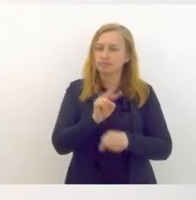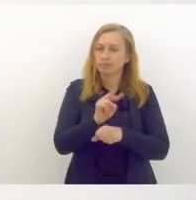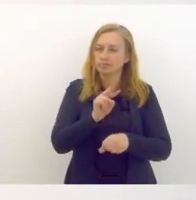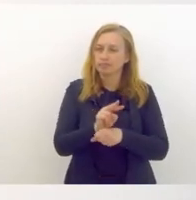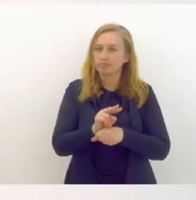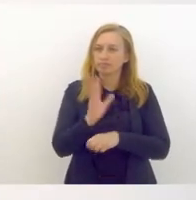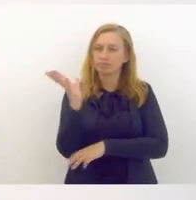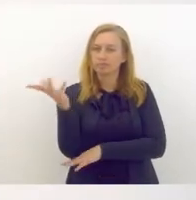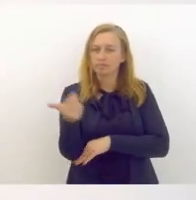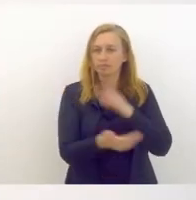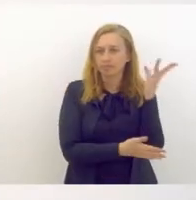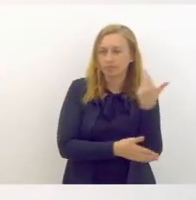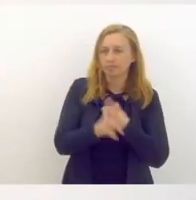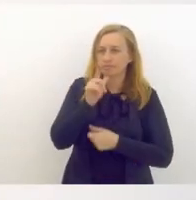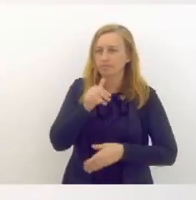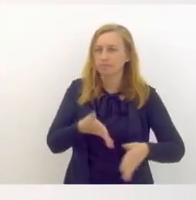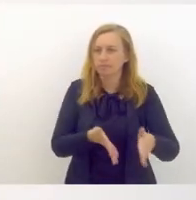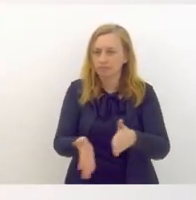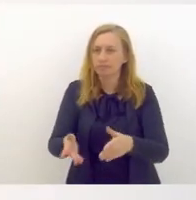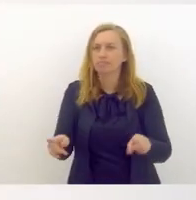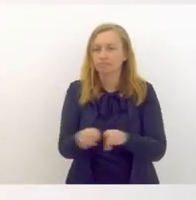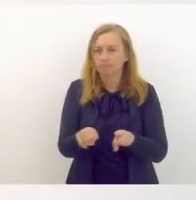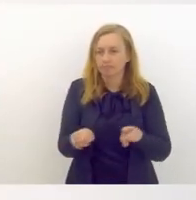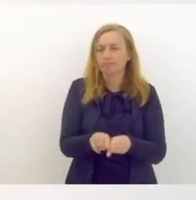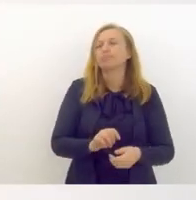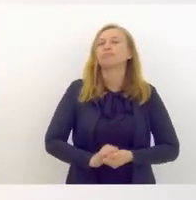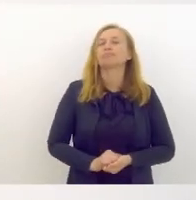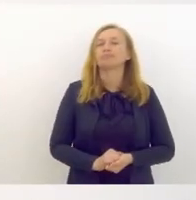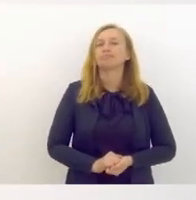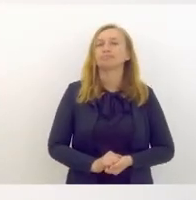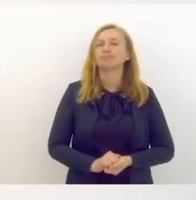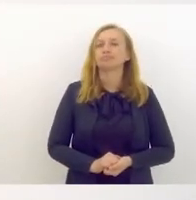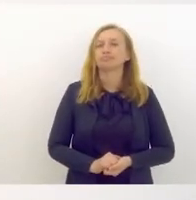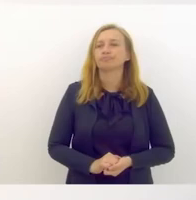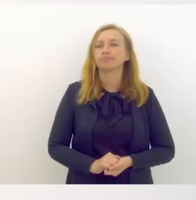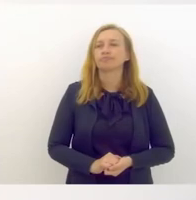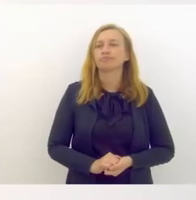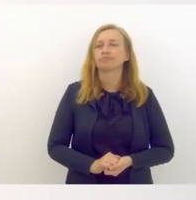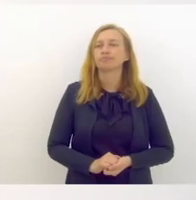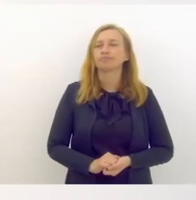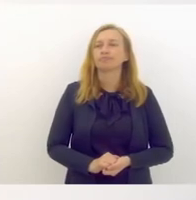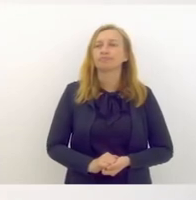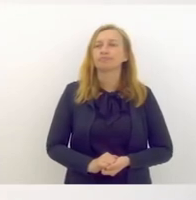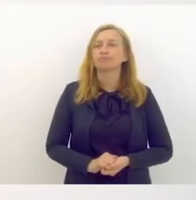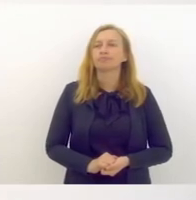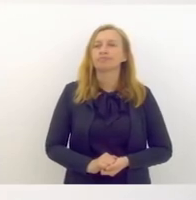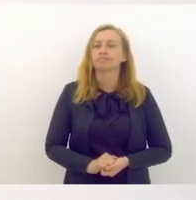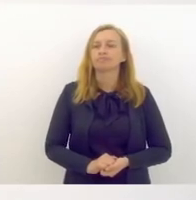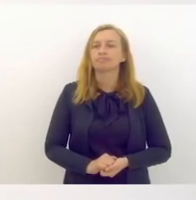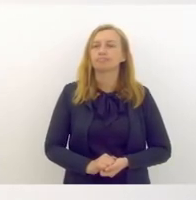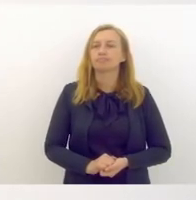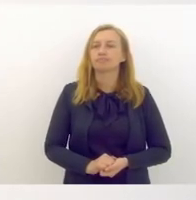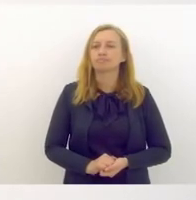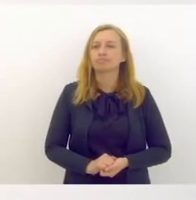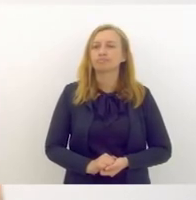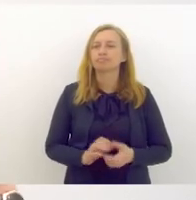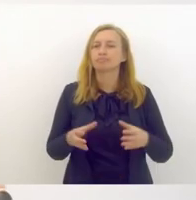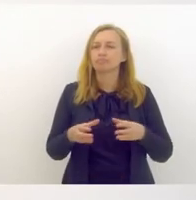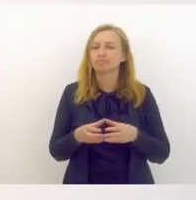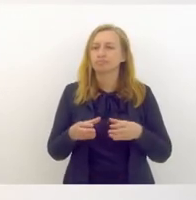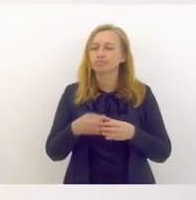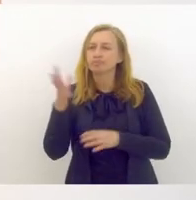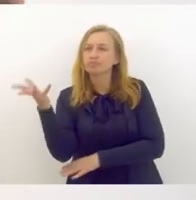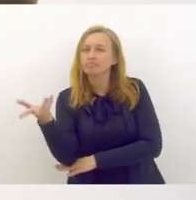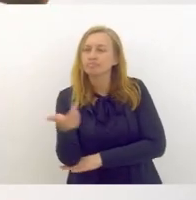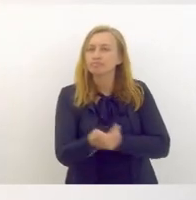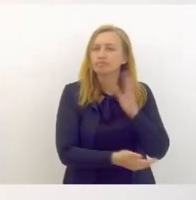do entorno, né, do Rio Paraíba do Sul também, né, na sua recuperação e manejo. Virtude disso, quer dizer, a Comissão de Meio Ambiente tem feito